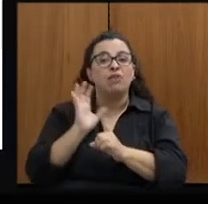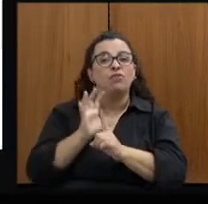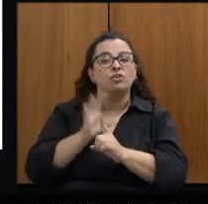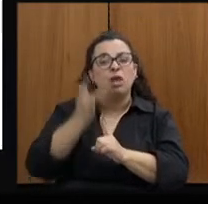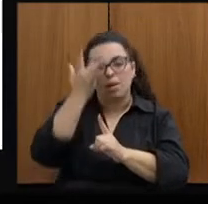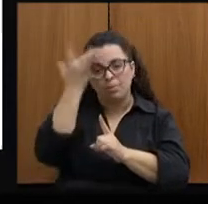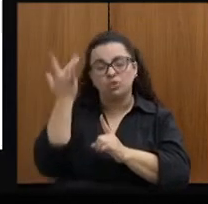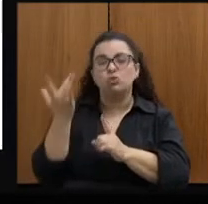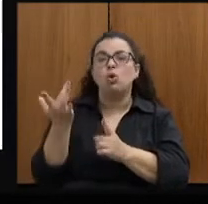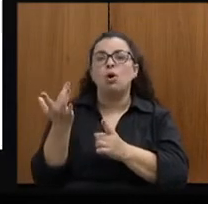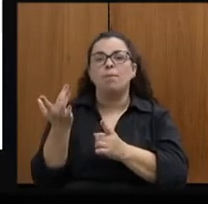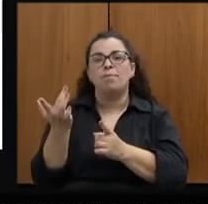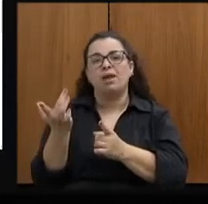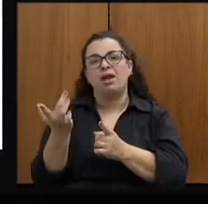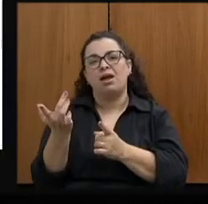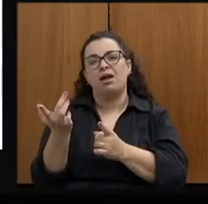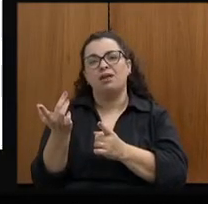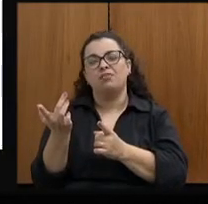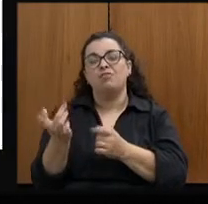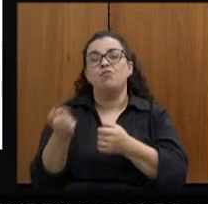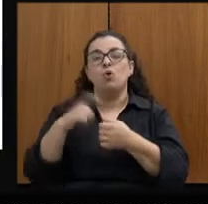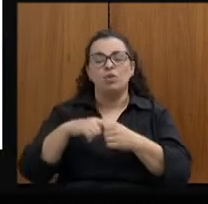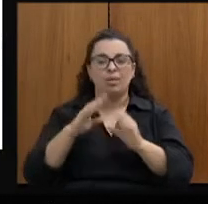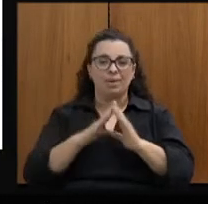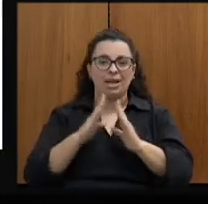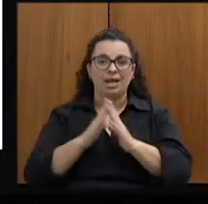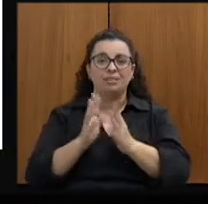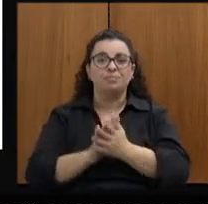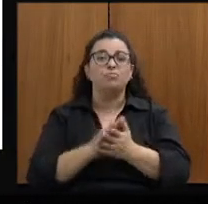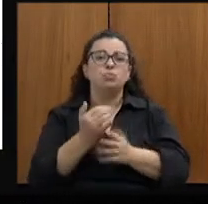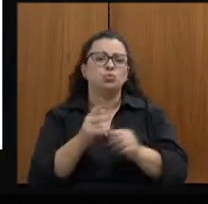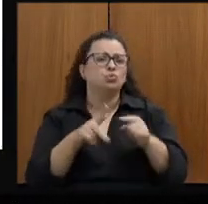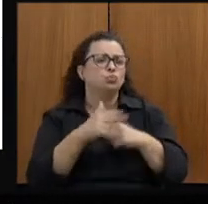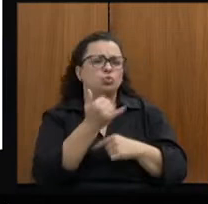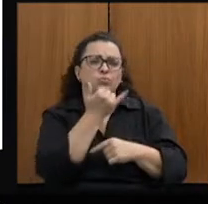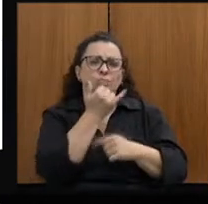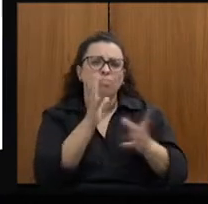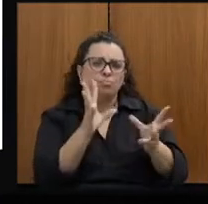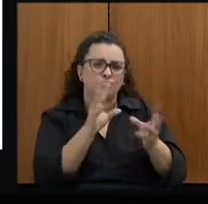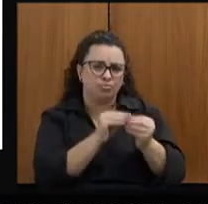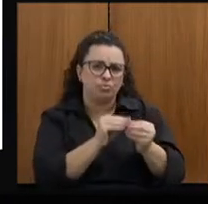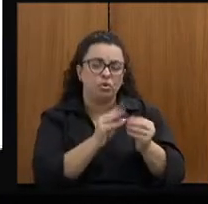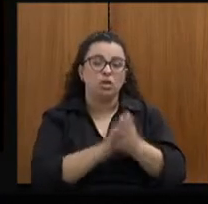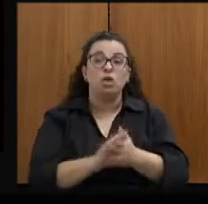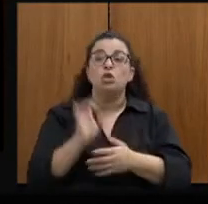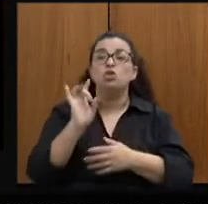Secretária, para concluir, o tempo já está... Não, só faltam mais duas telas, tá? Por favor.